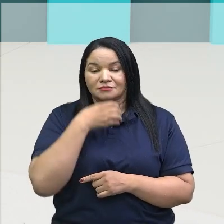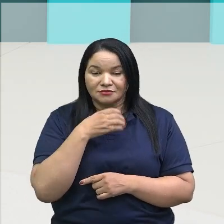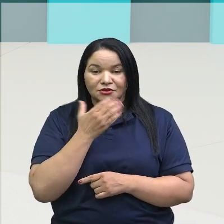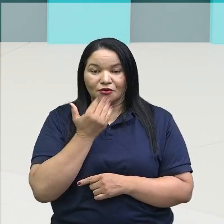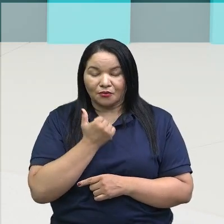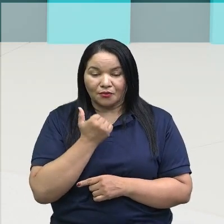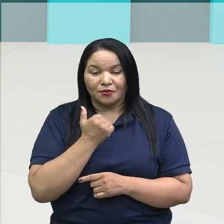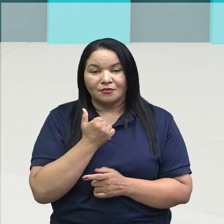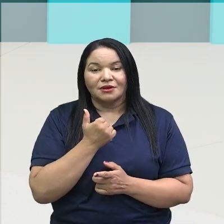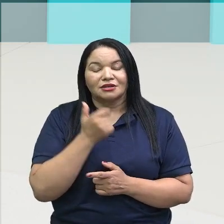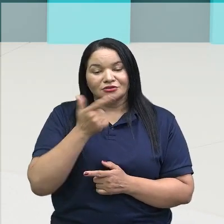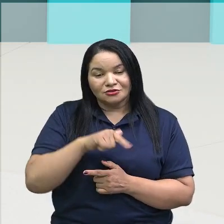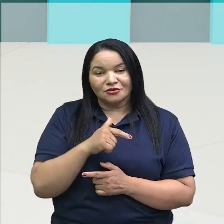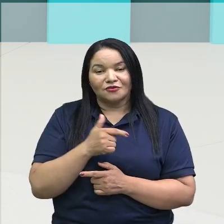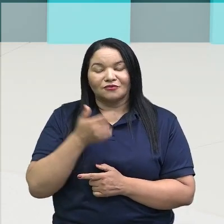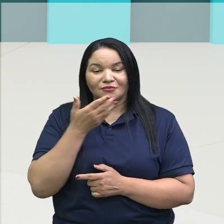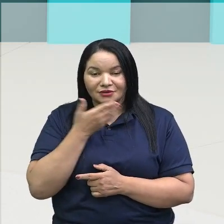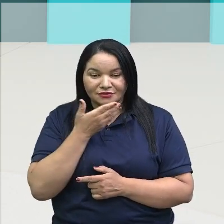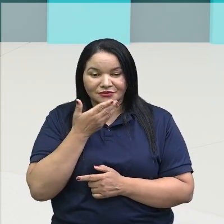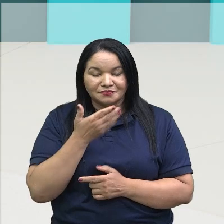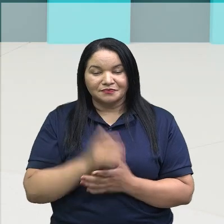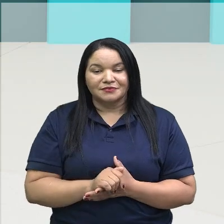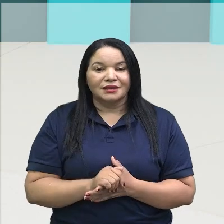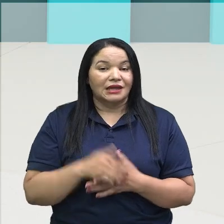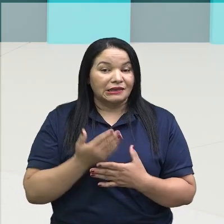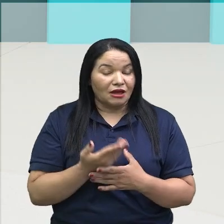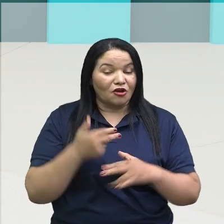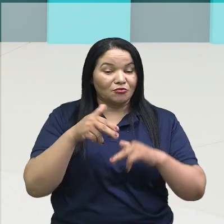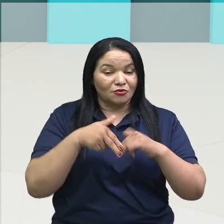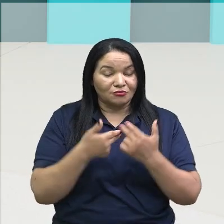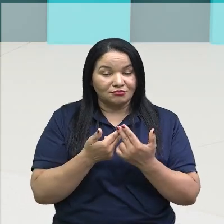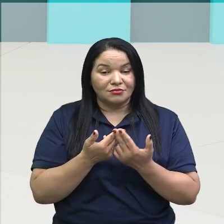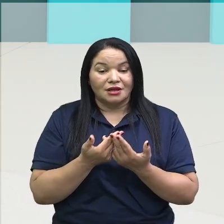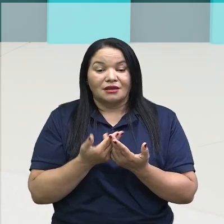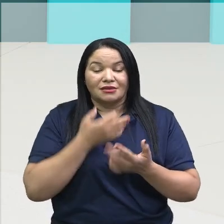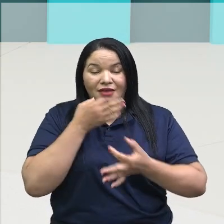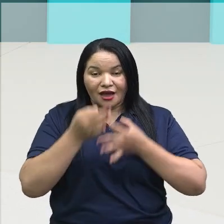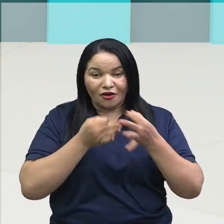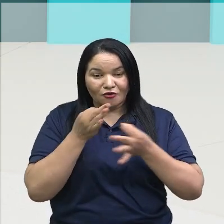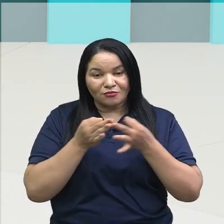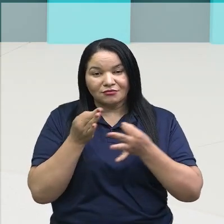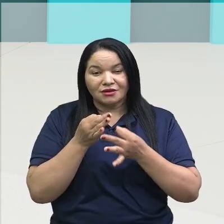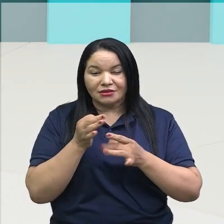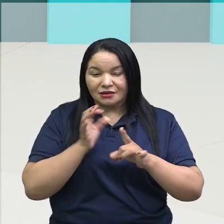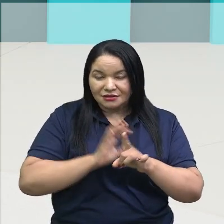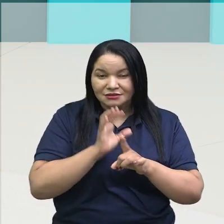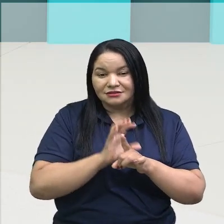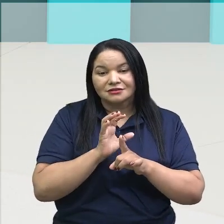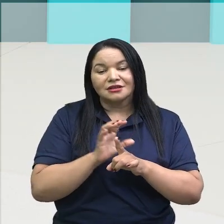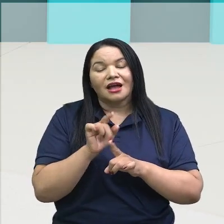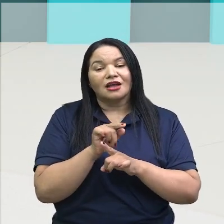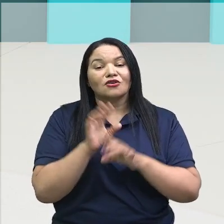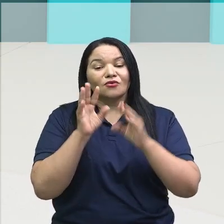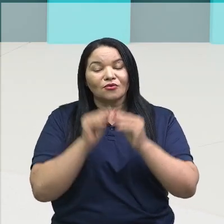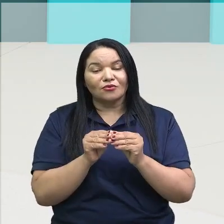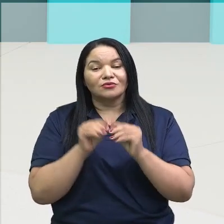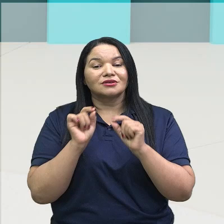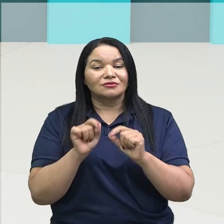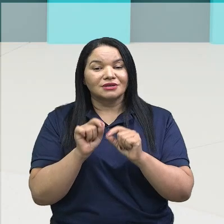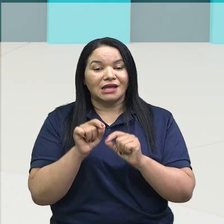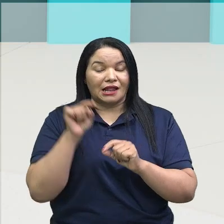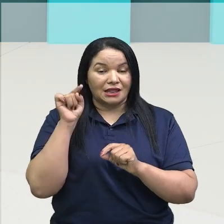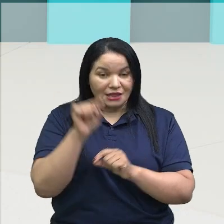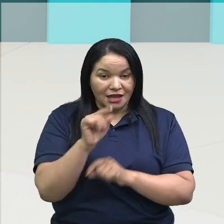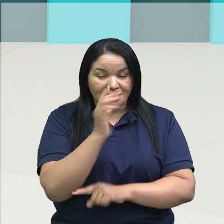e, mais uma vez, ela está doce. Então, por meio desse argumento indutivo, o que eu vou concluir aí? Que naquela